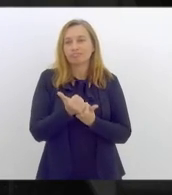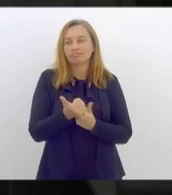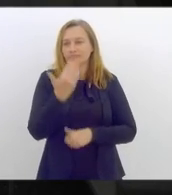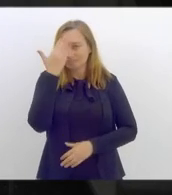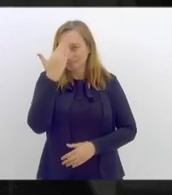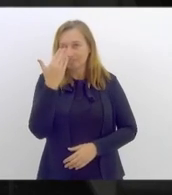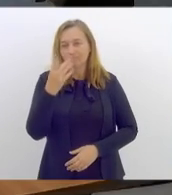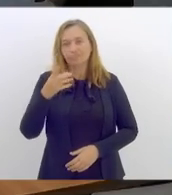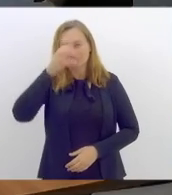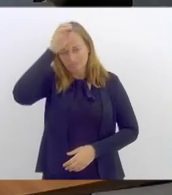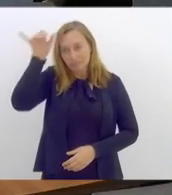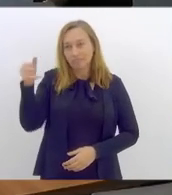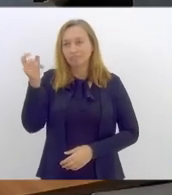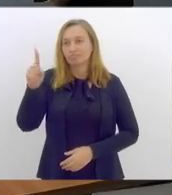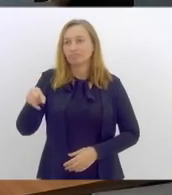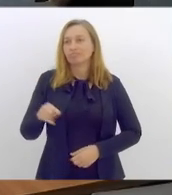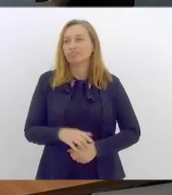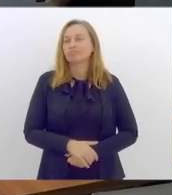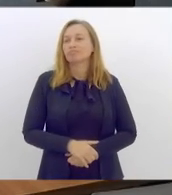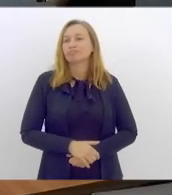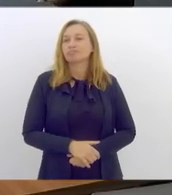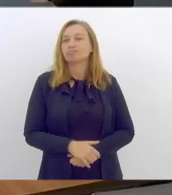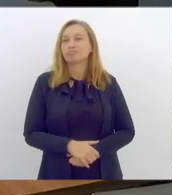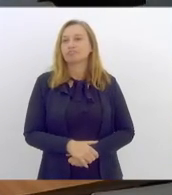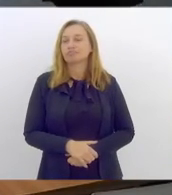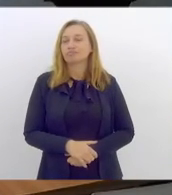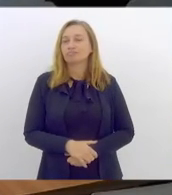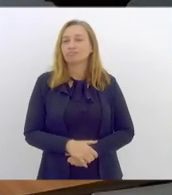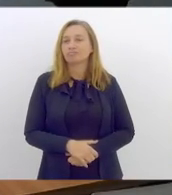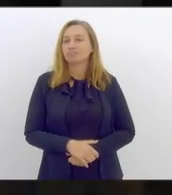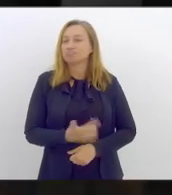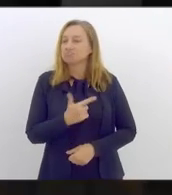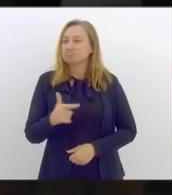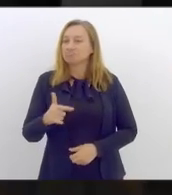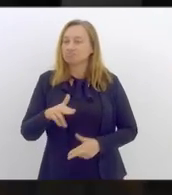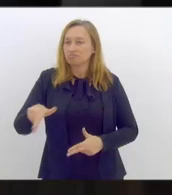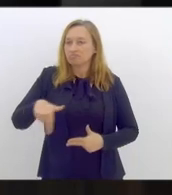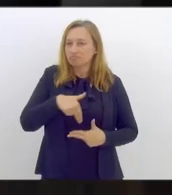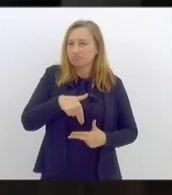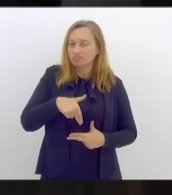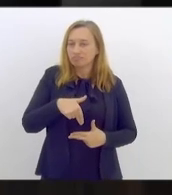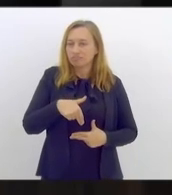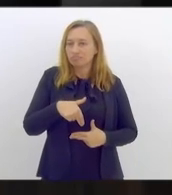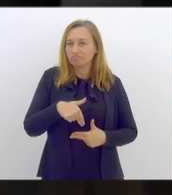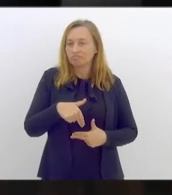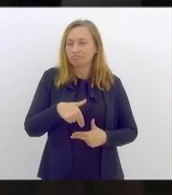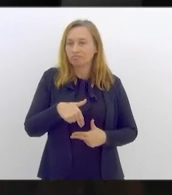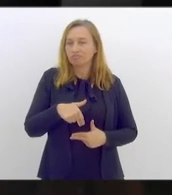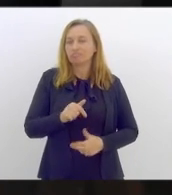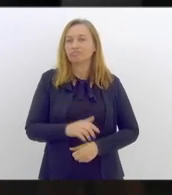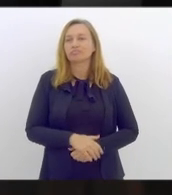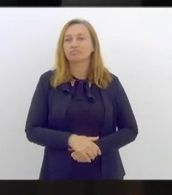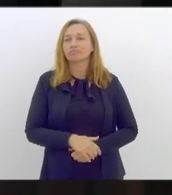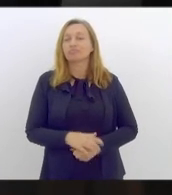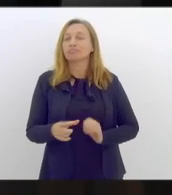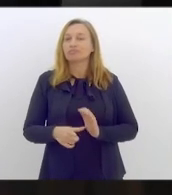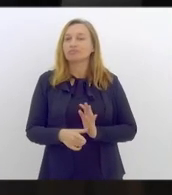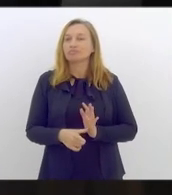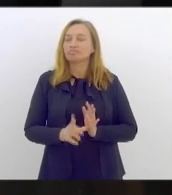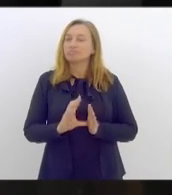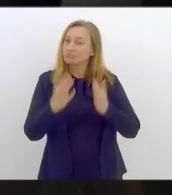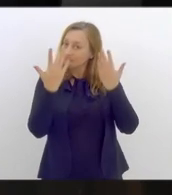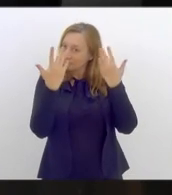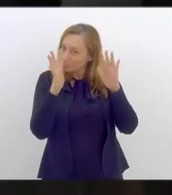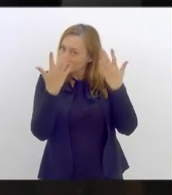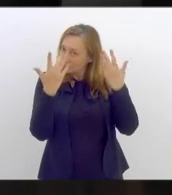isso muito obrigado tia Jô não havendo mais oradores escritos antes é